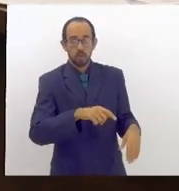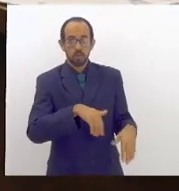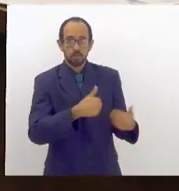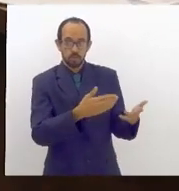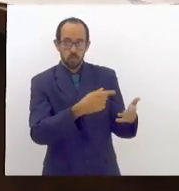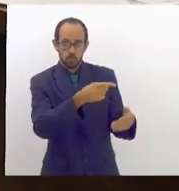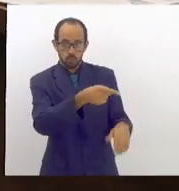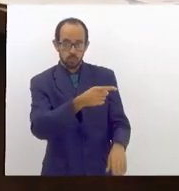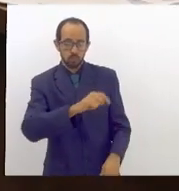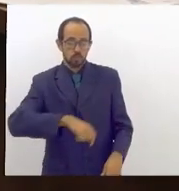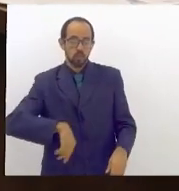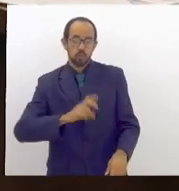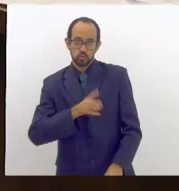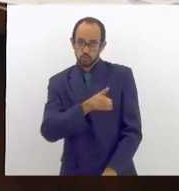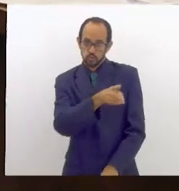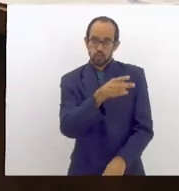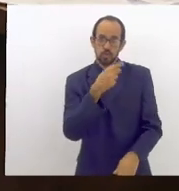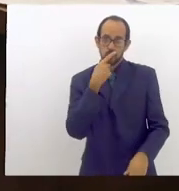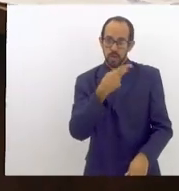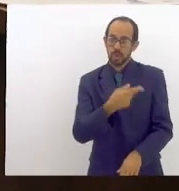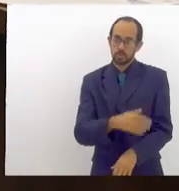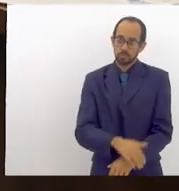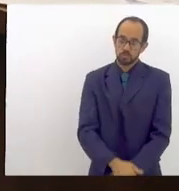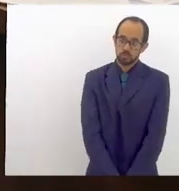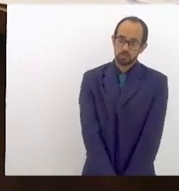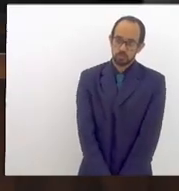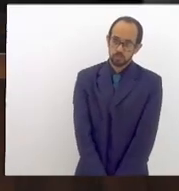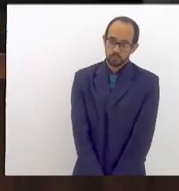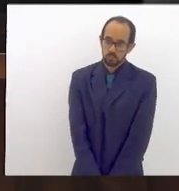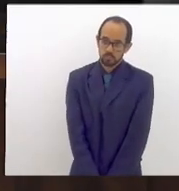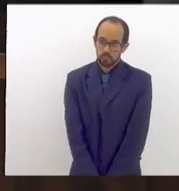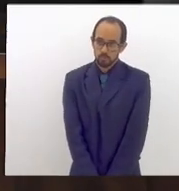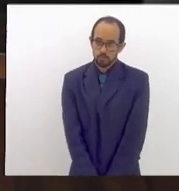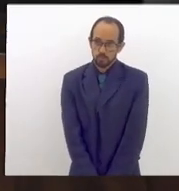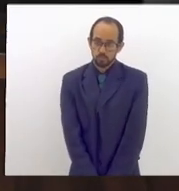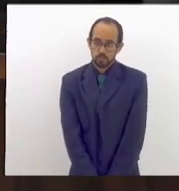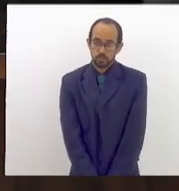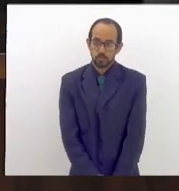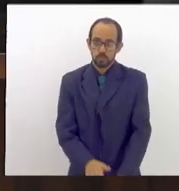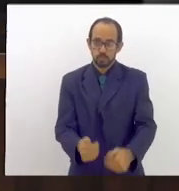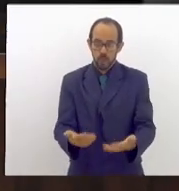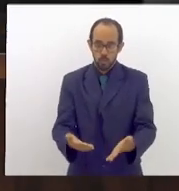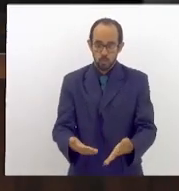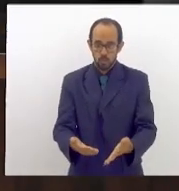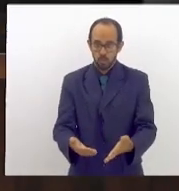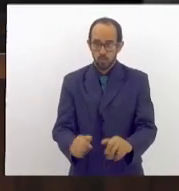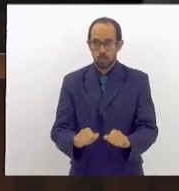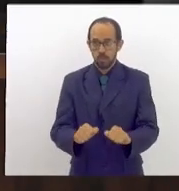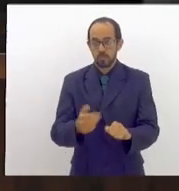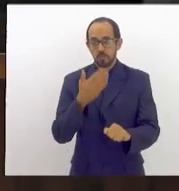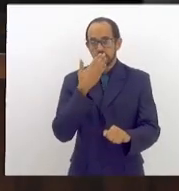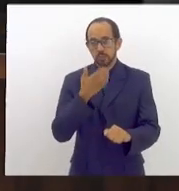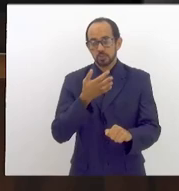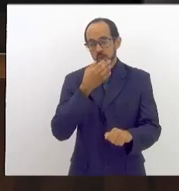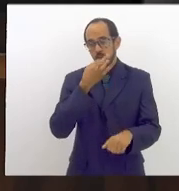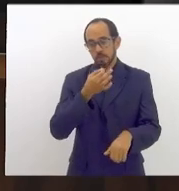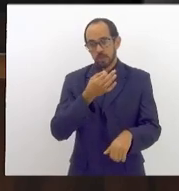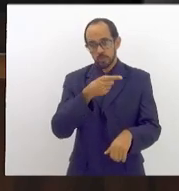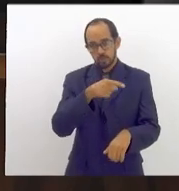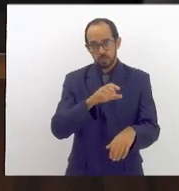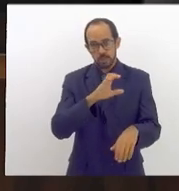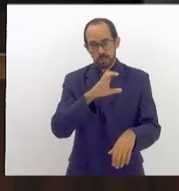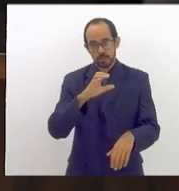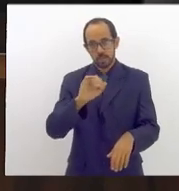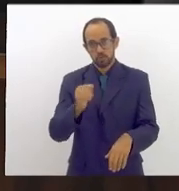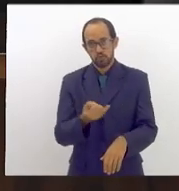da votação não é para de tombamento Mas vamos lá eu vou colher para emitir parecer pela